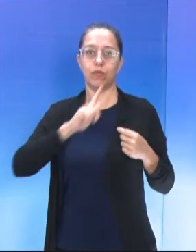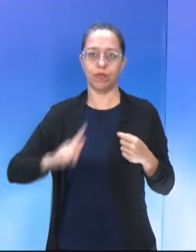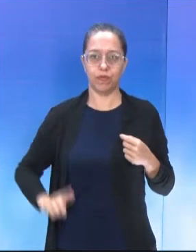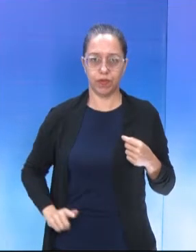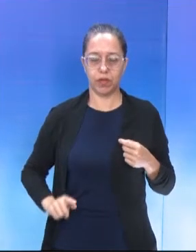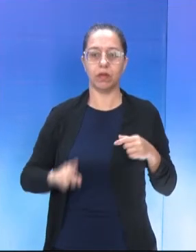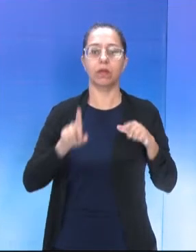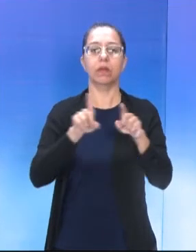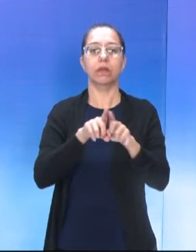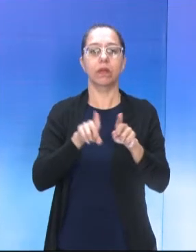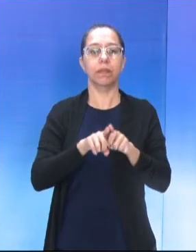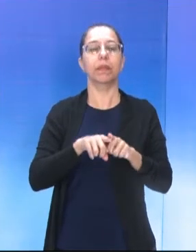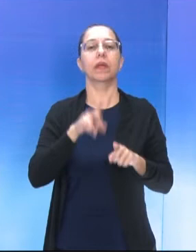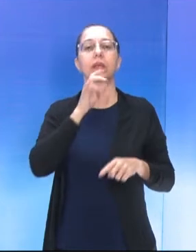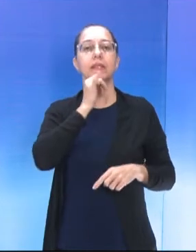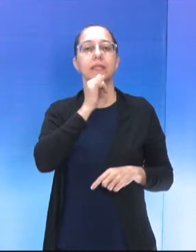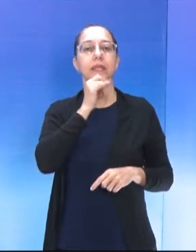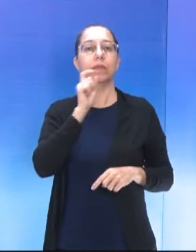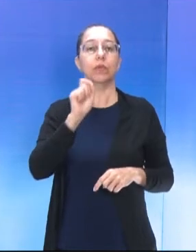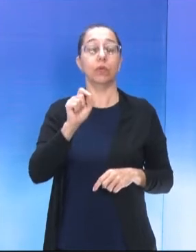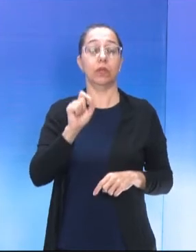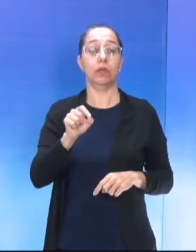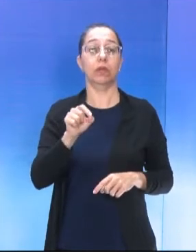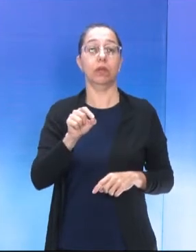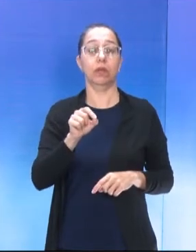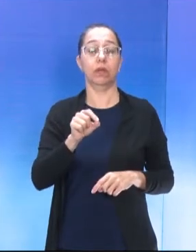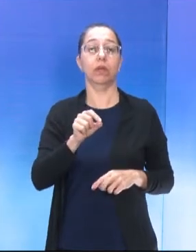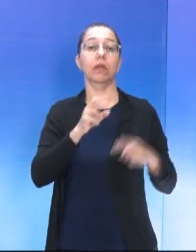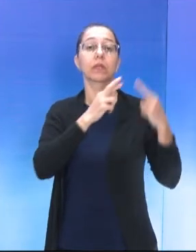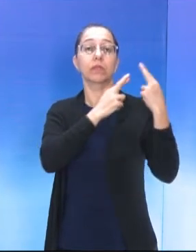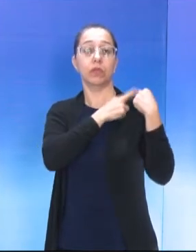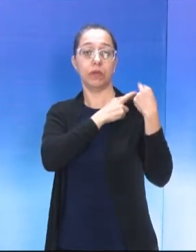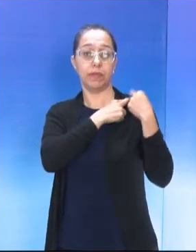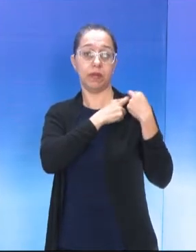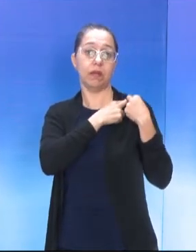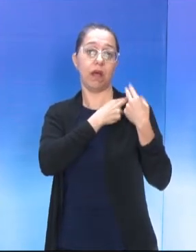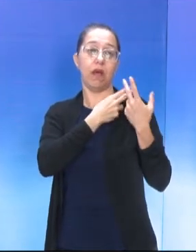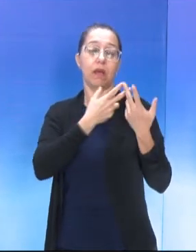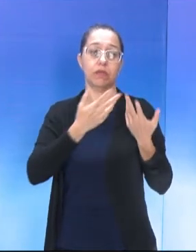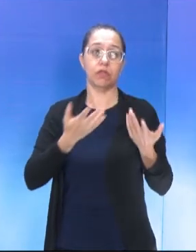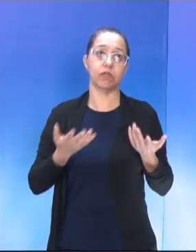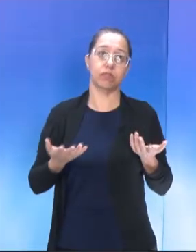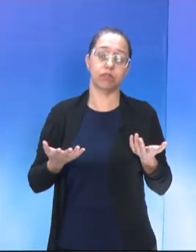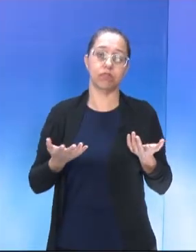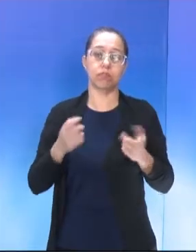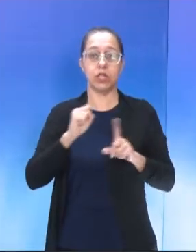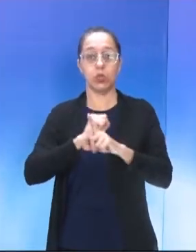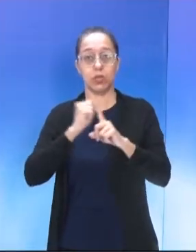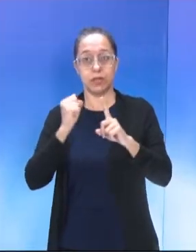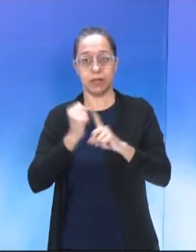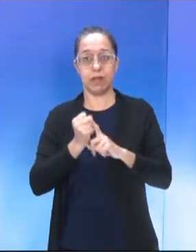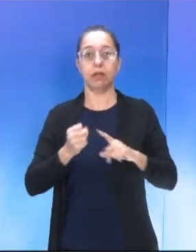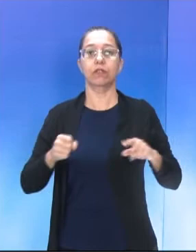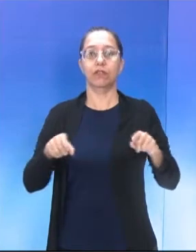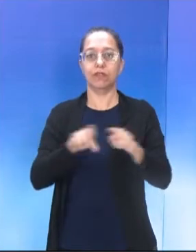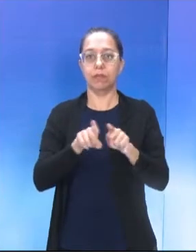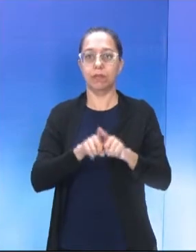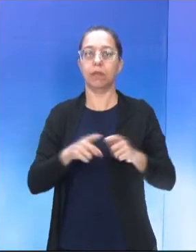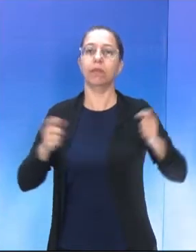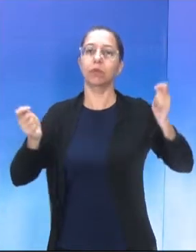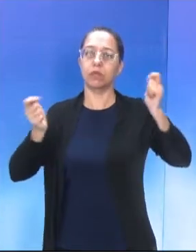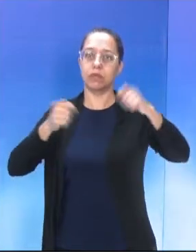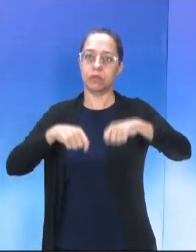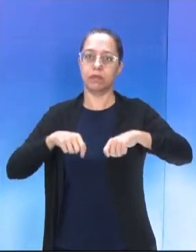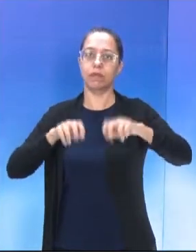para você exemplos daquilo que são deveres ou possibilidades para que a sociedade possa se envolver em relação